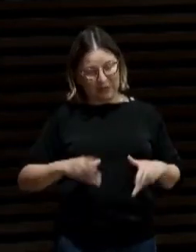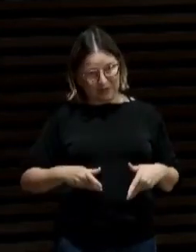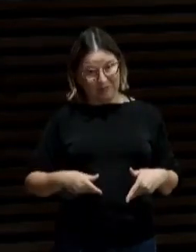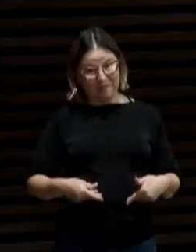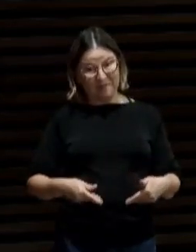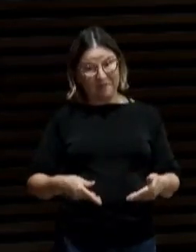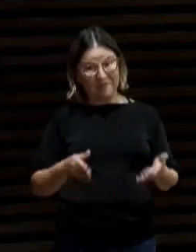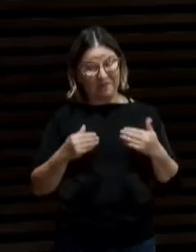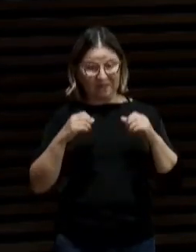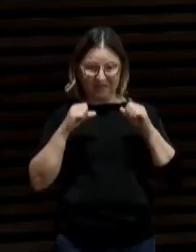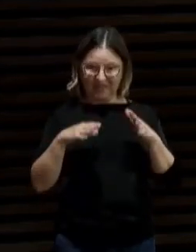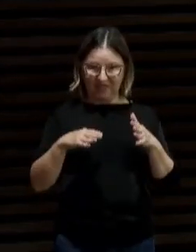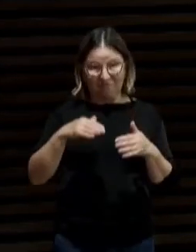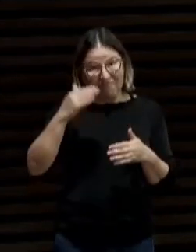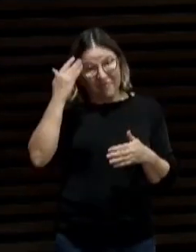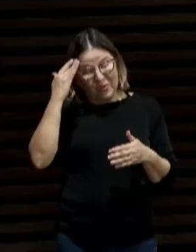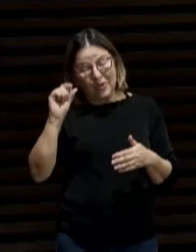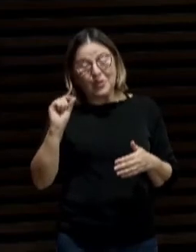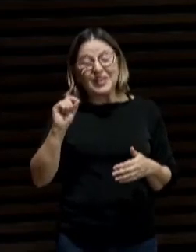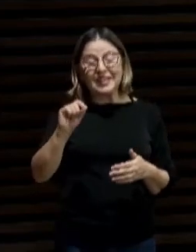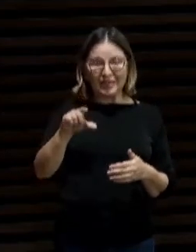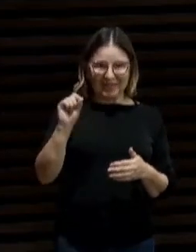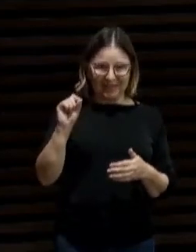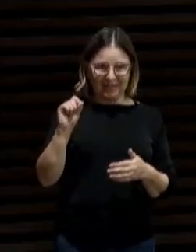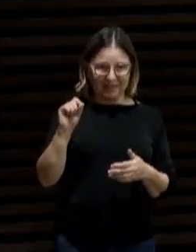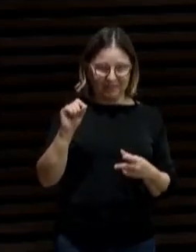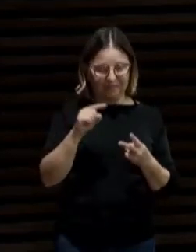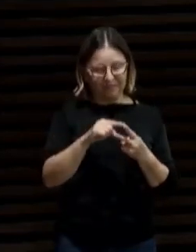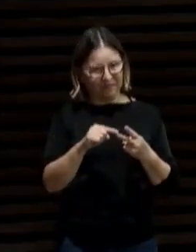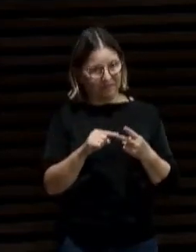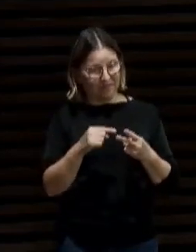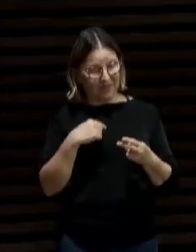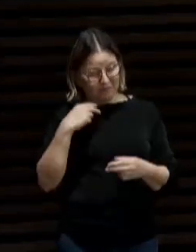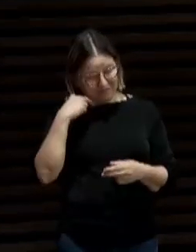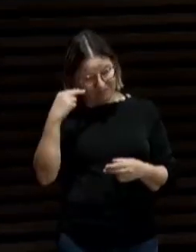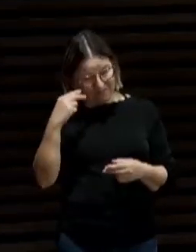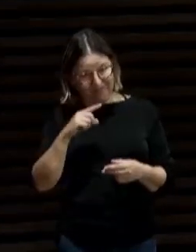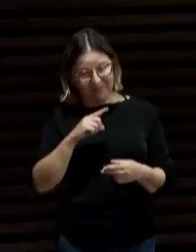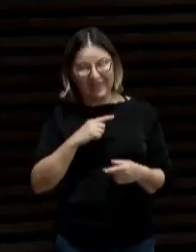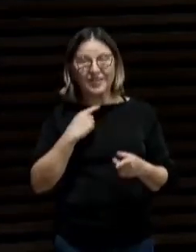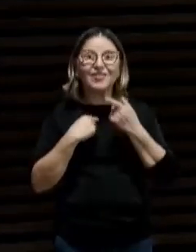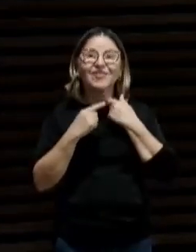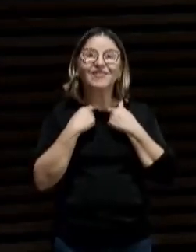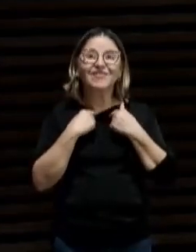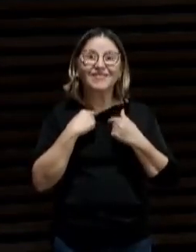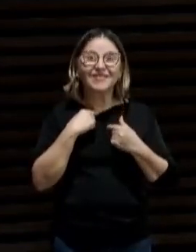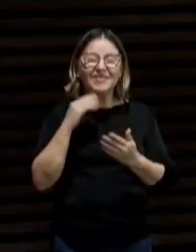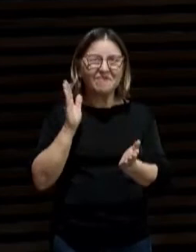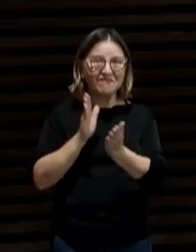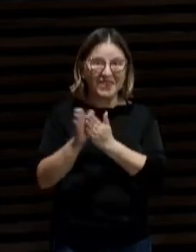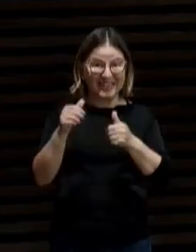trabalho, já não sei o que hei de escolher. Ora, de um e outro lado estou constrangido, tendo o desejo de partir e estar com Cristo,